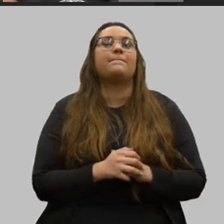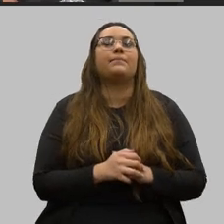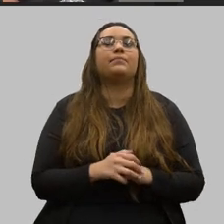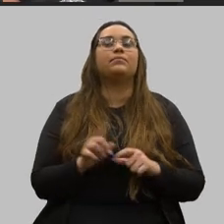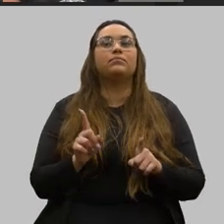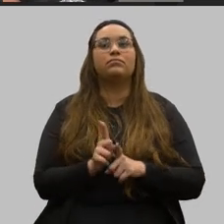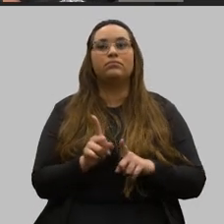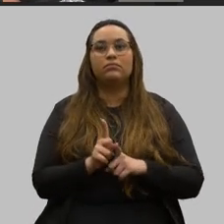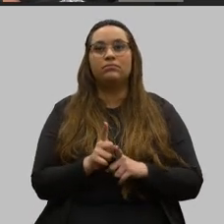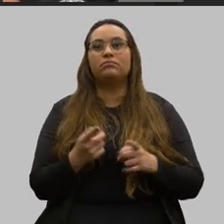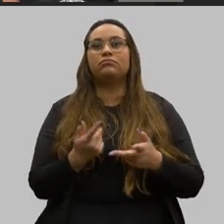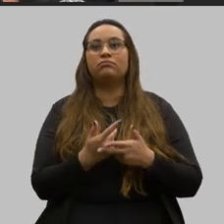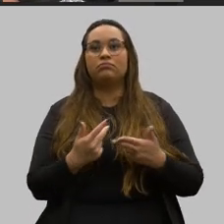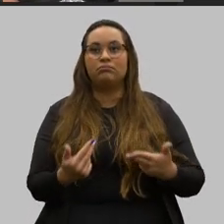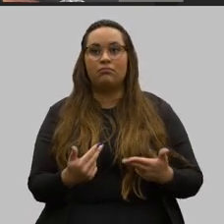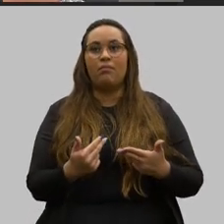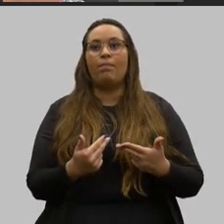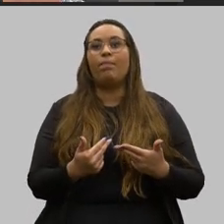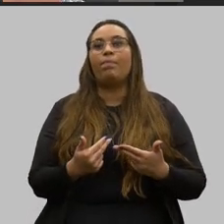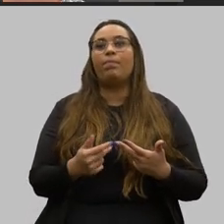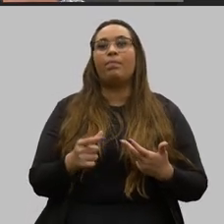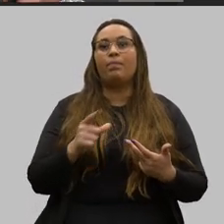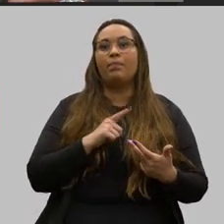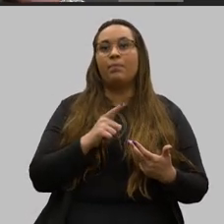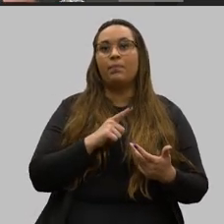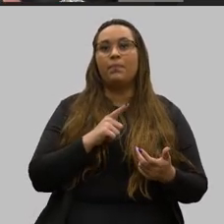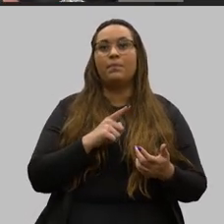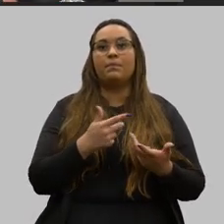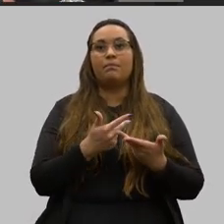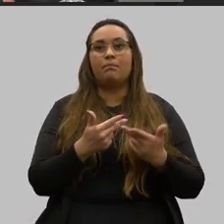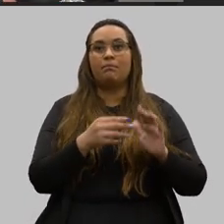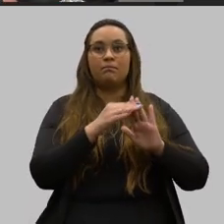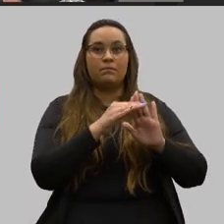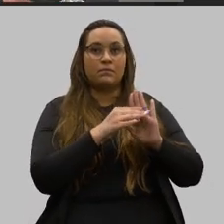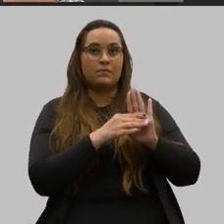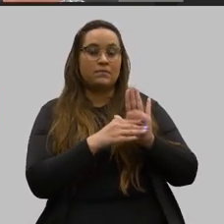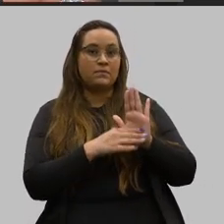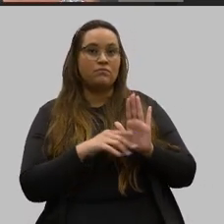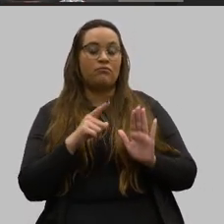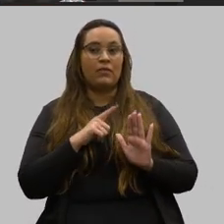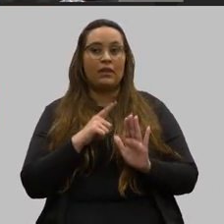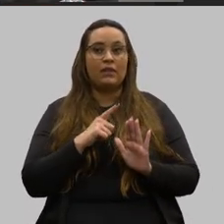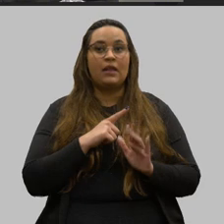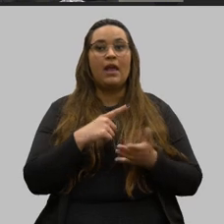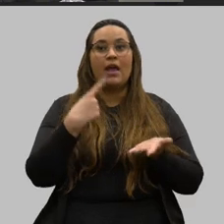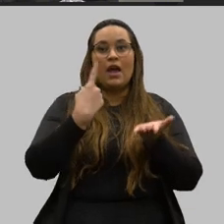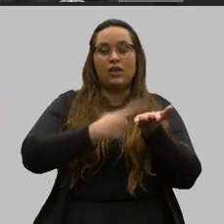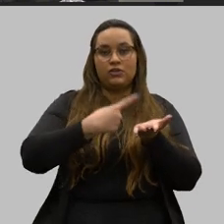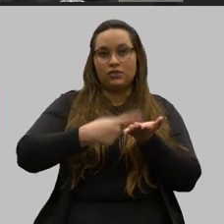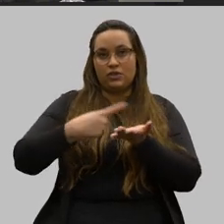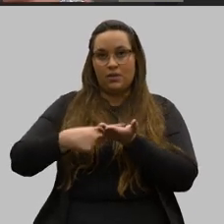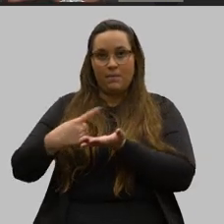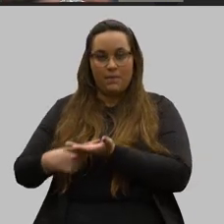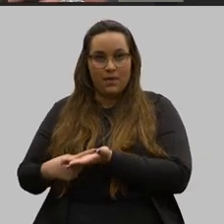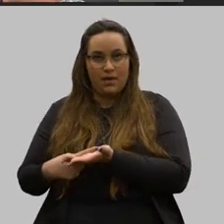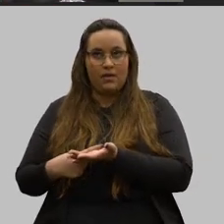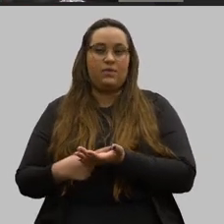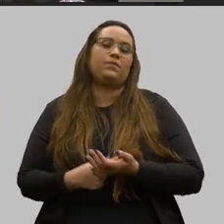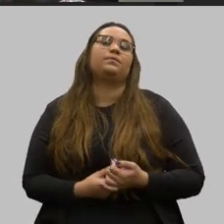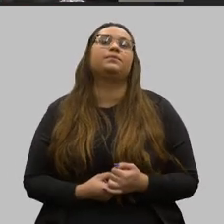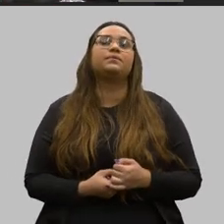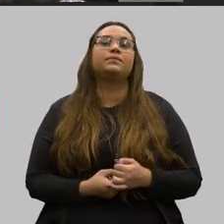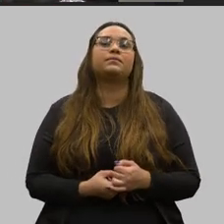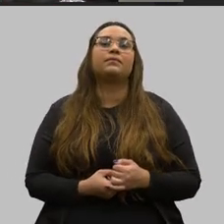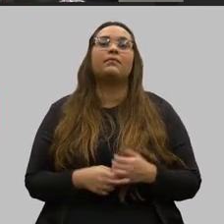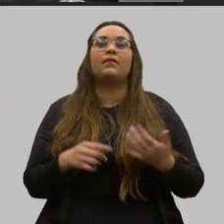administrativas alguns já são iniciados por rip então nós temos 11 andamentos seis arquivados e um enquadramento Então por